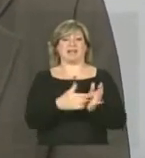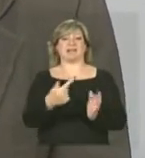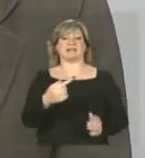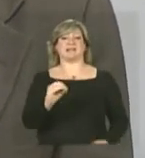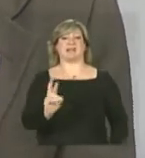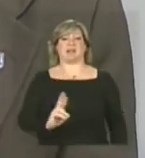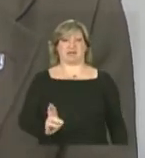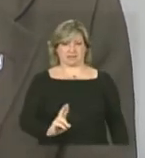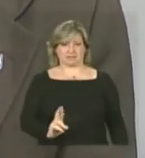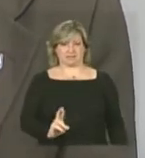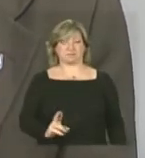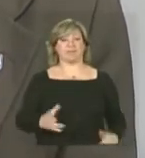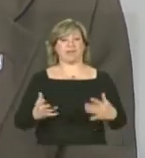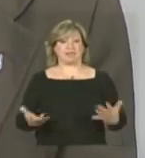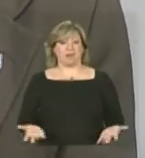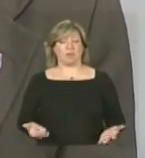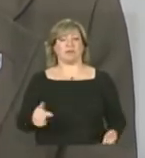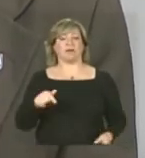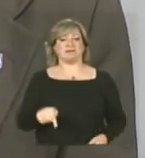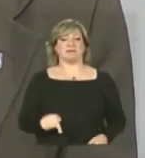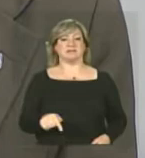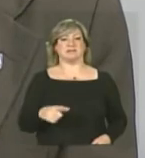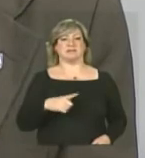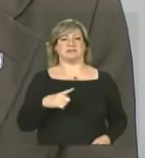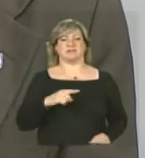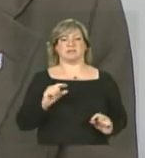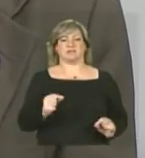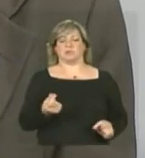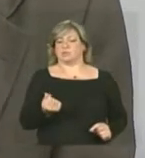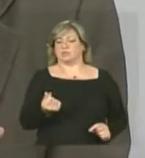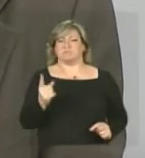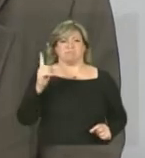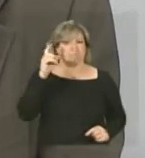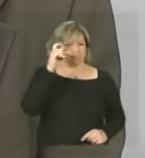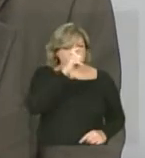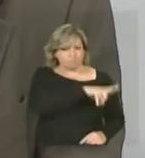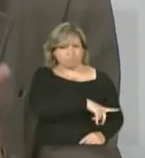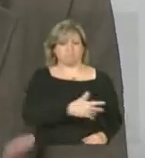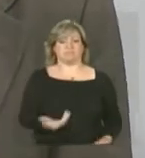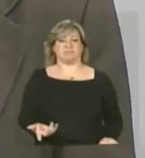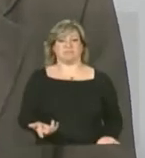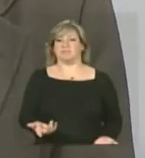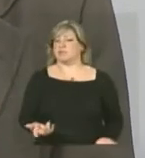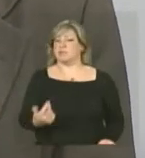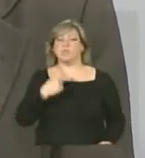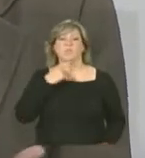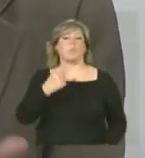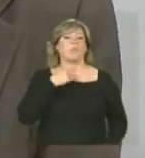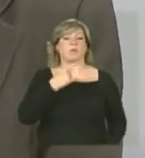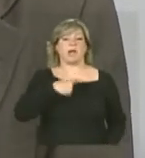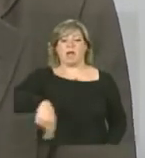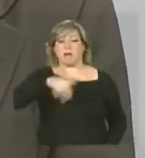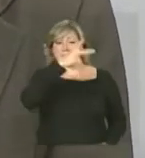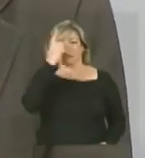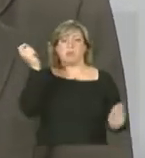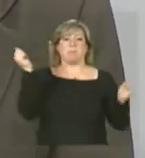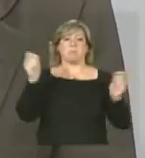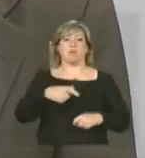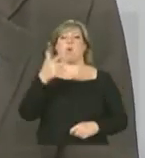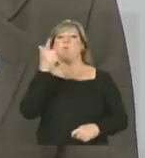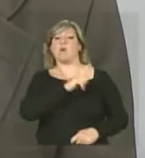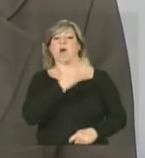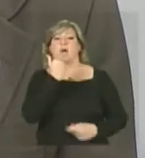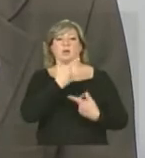R$70, portanto, uma condição que não permite minimamente que aquelas pessoas possam ter